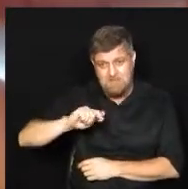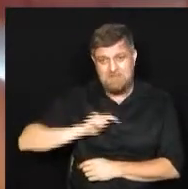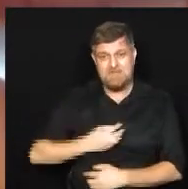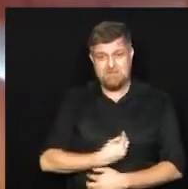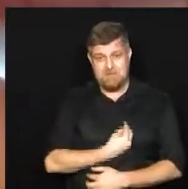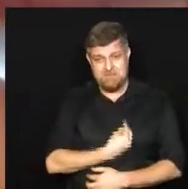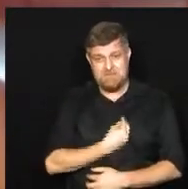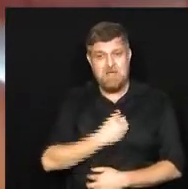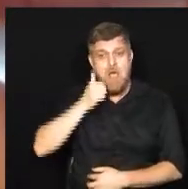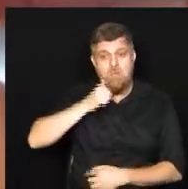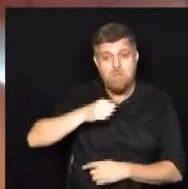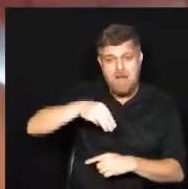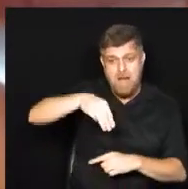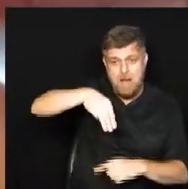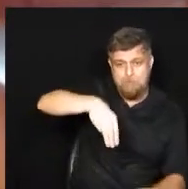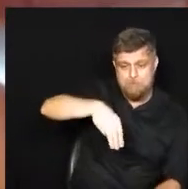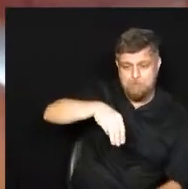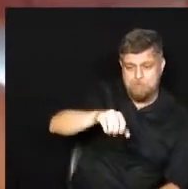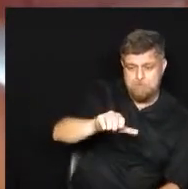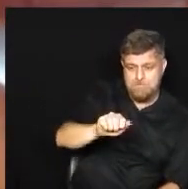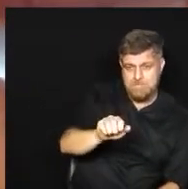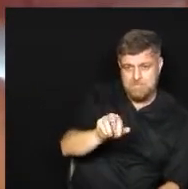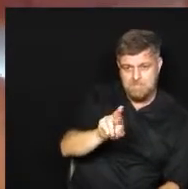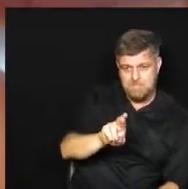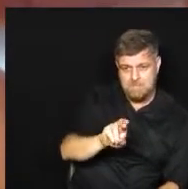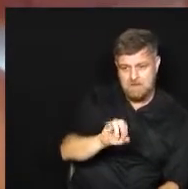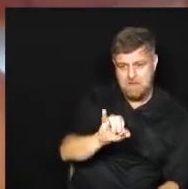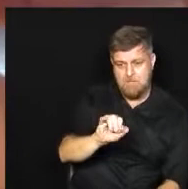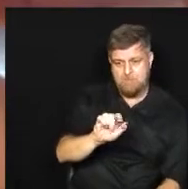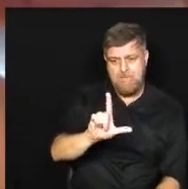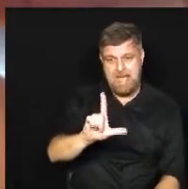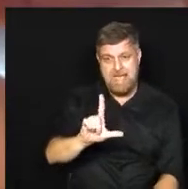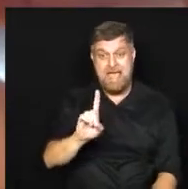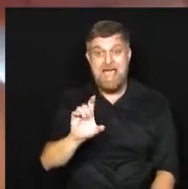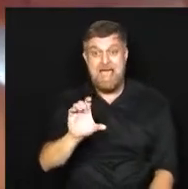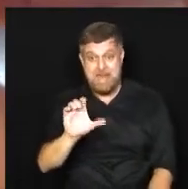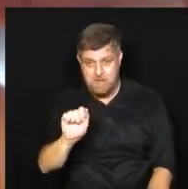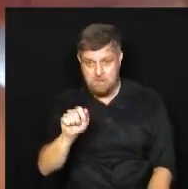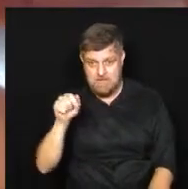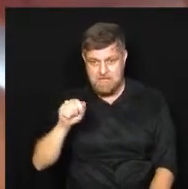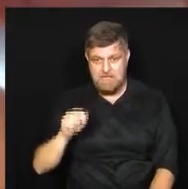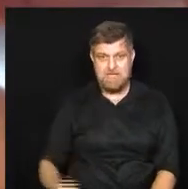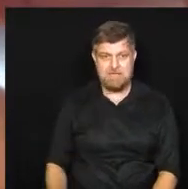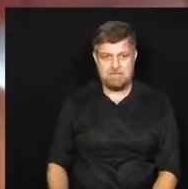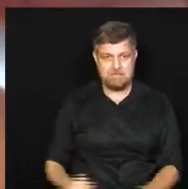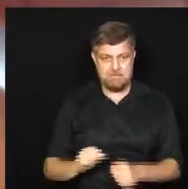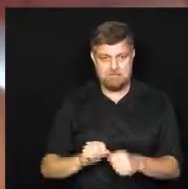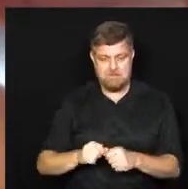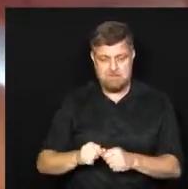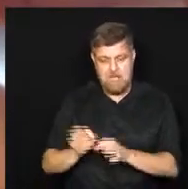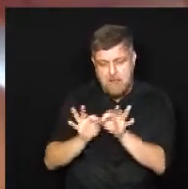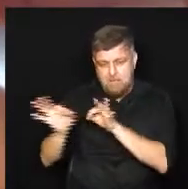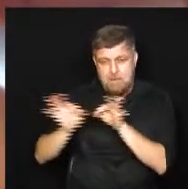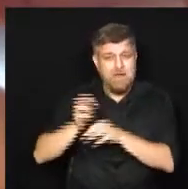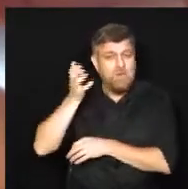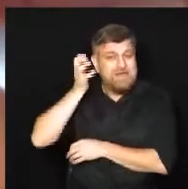da Marilda. A Marilda foi uma das pessoas que idealizaram esse trabalho lá em Santo